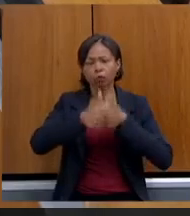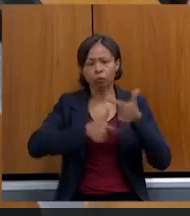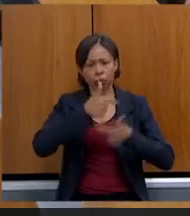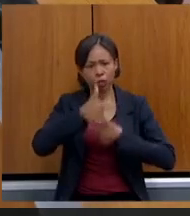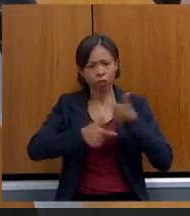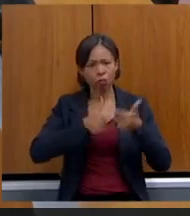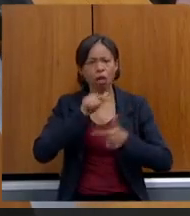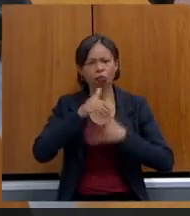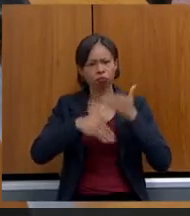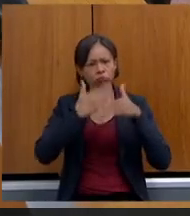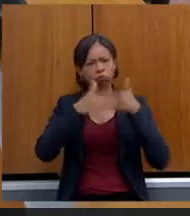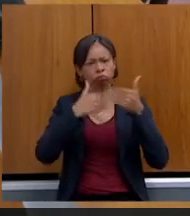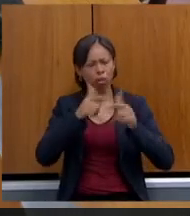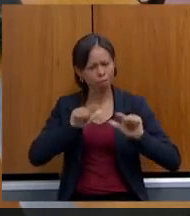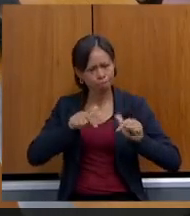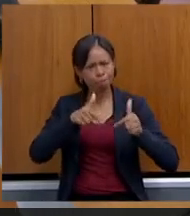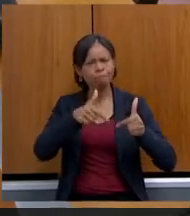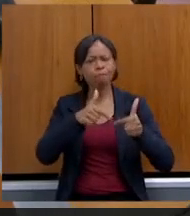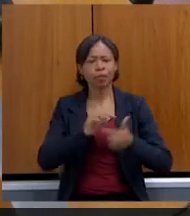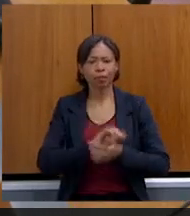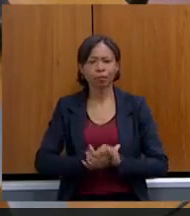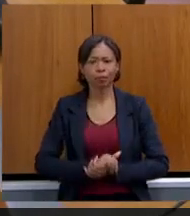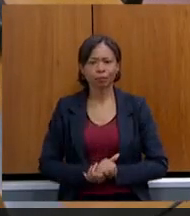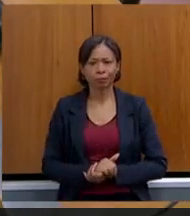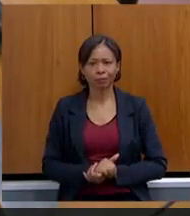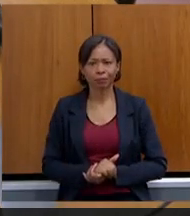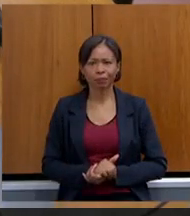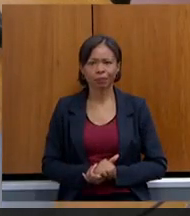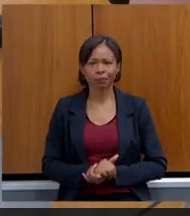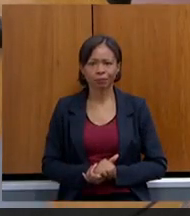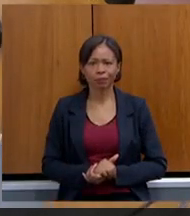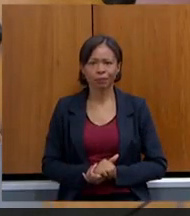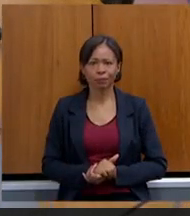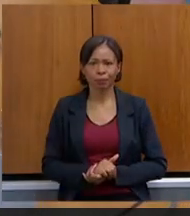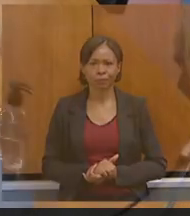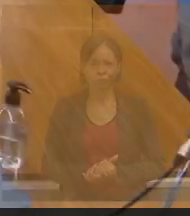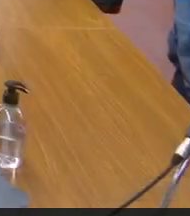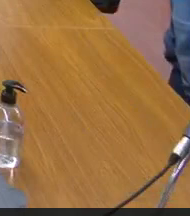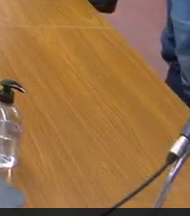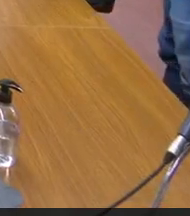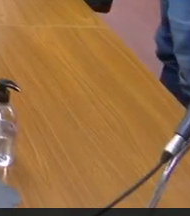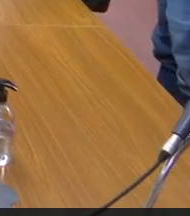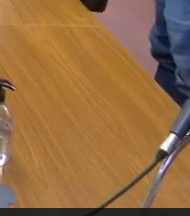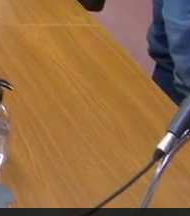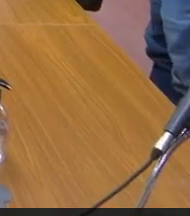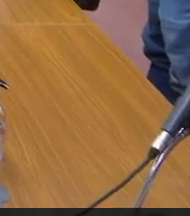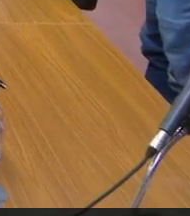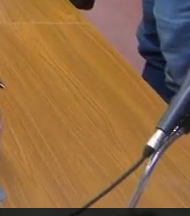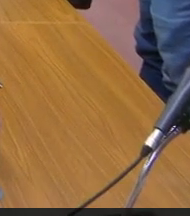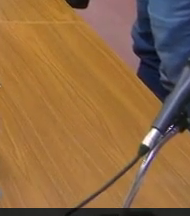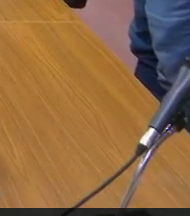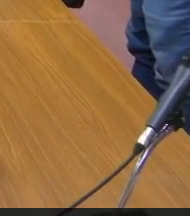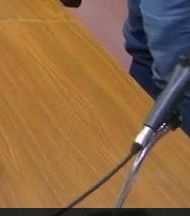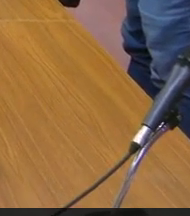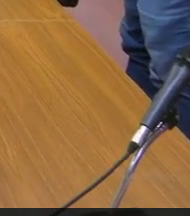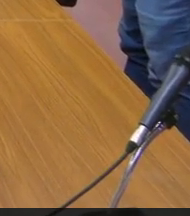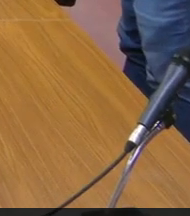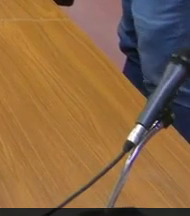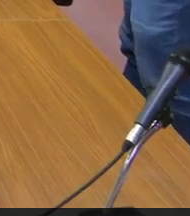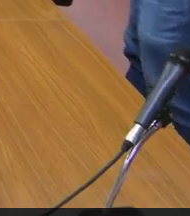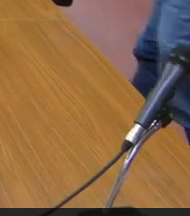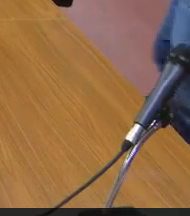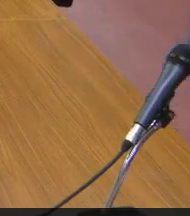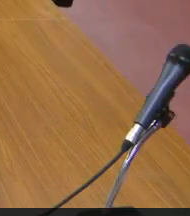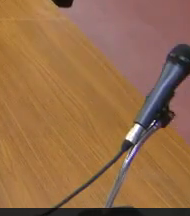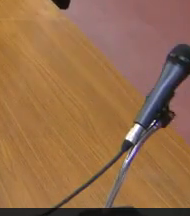sei que vocês estão desenvolvendo com muita galhardia Obrigada Deputado em deu que é presidente da Comissão de defesa da pessoa